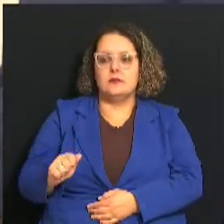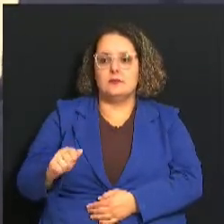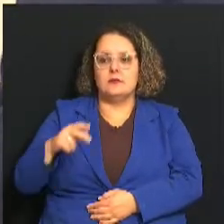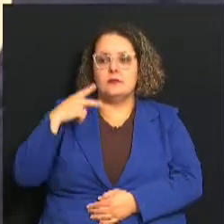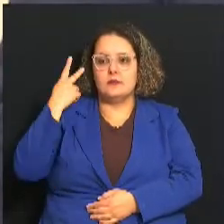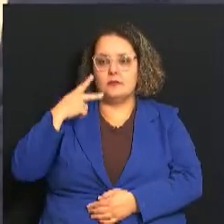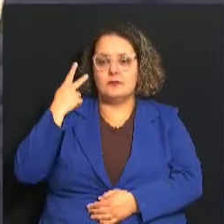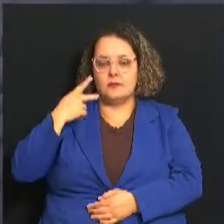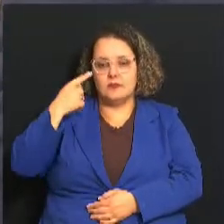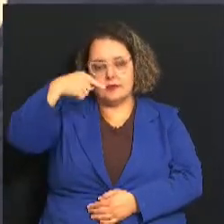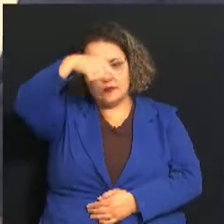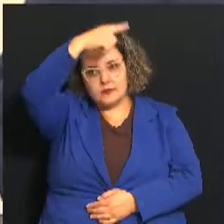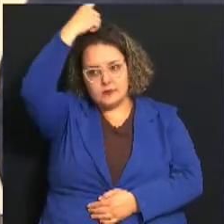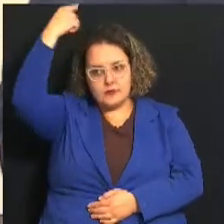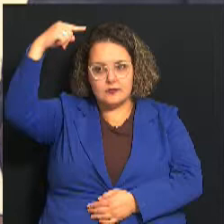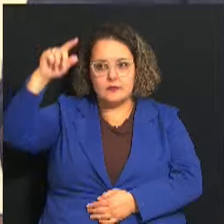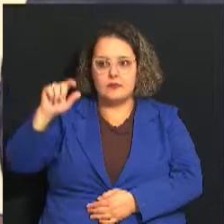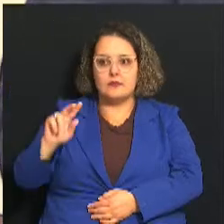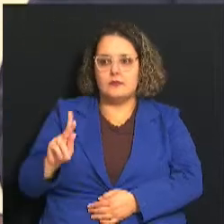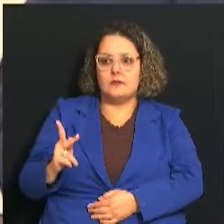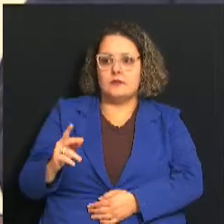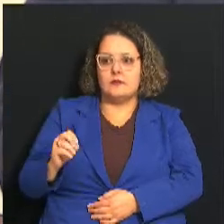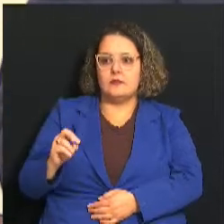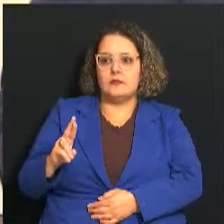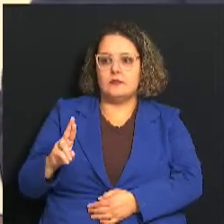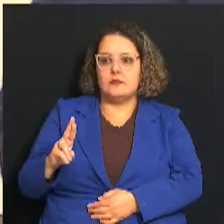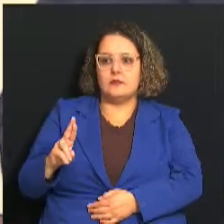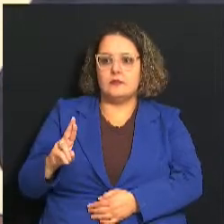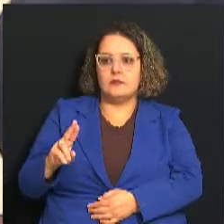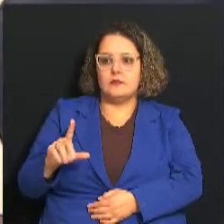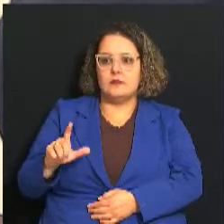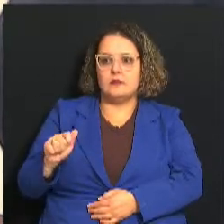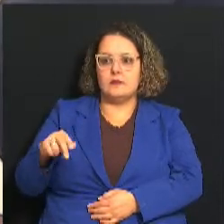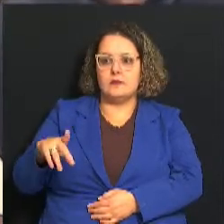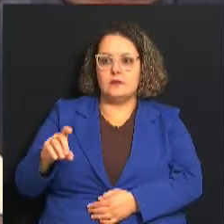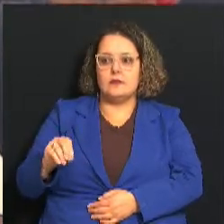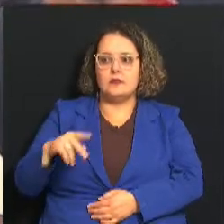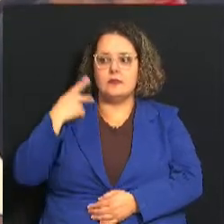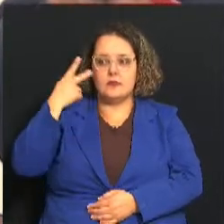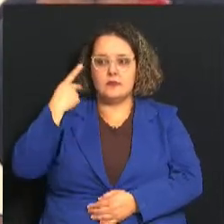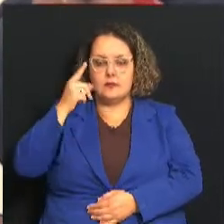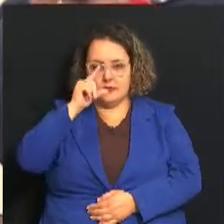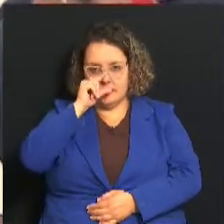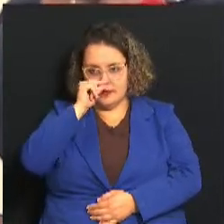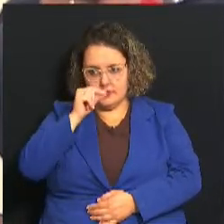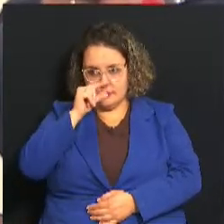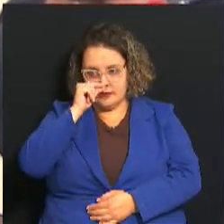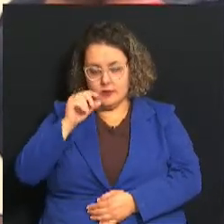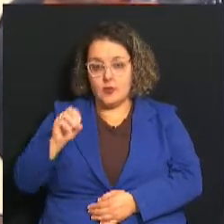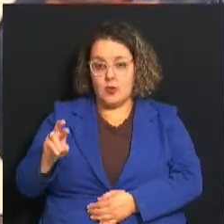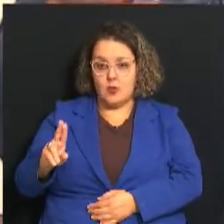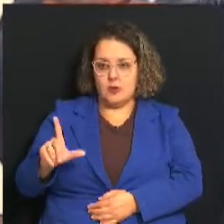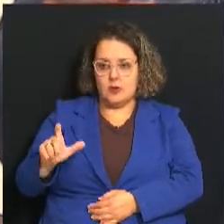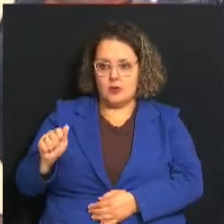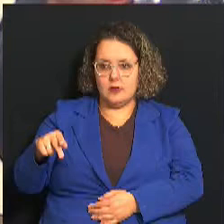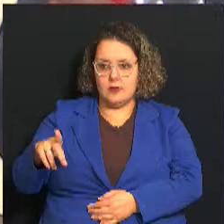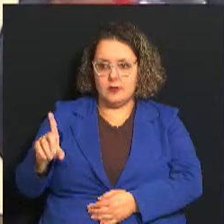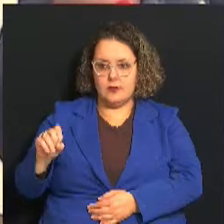Gaspar. E o Orlando Marota, assessor do vereador Arnaldo Salvetti, também representando o vereador